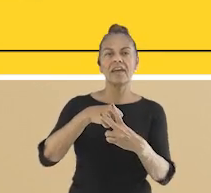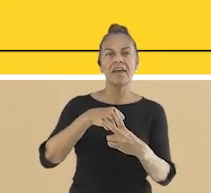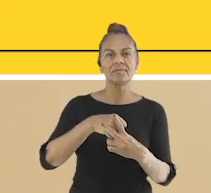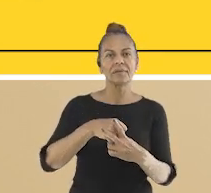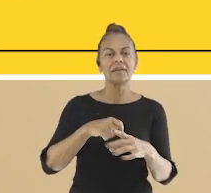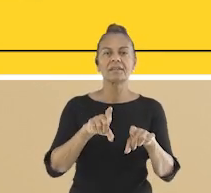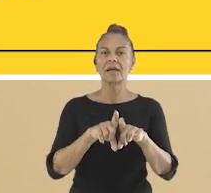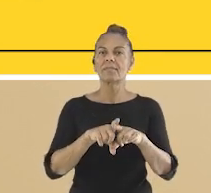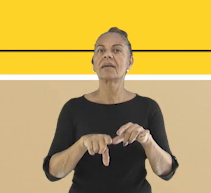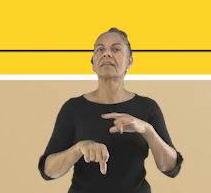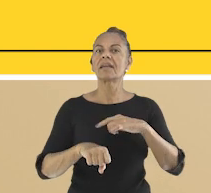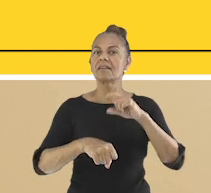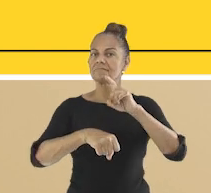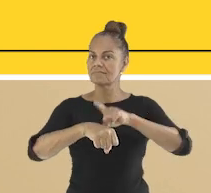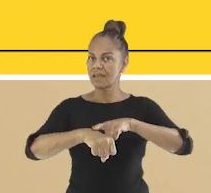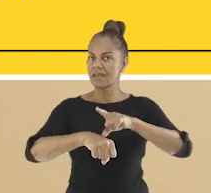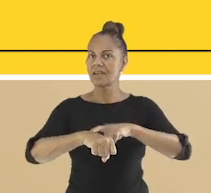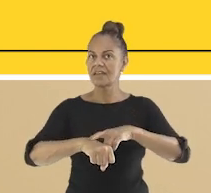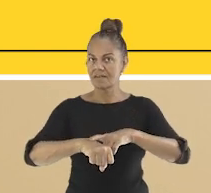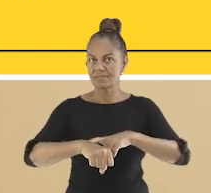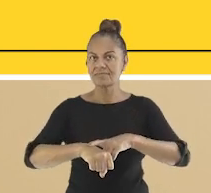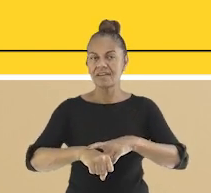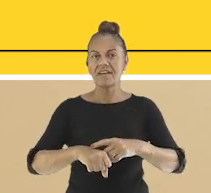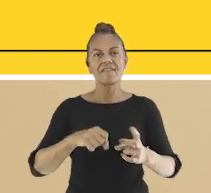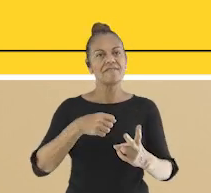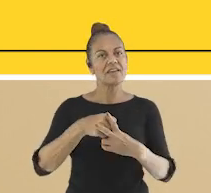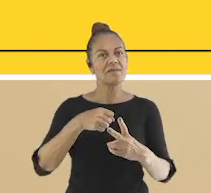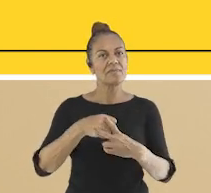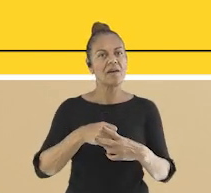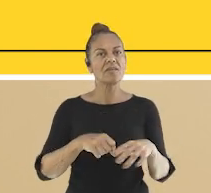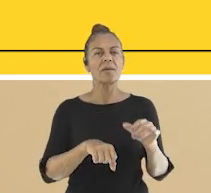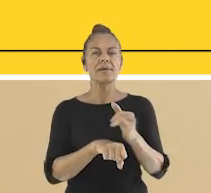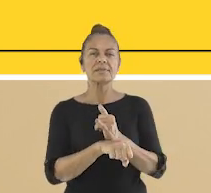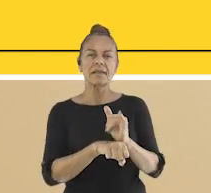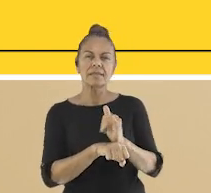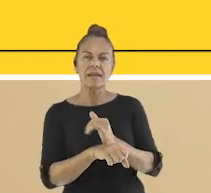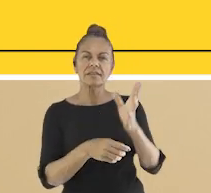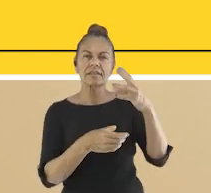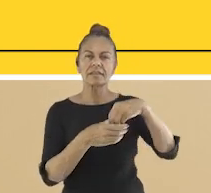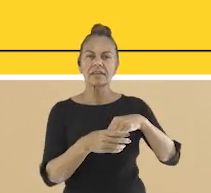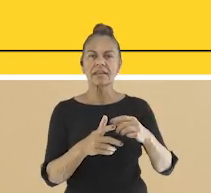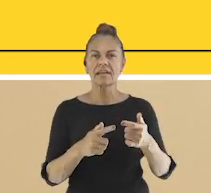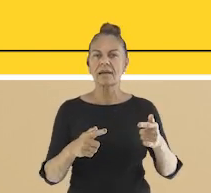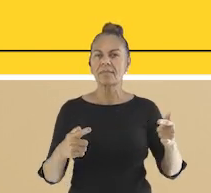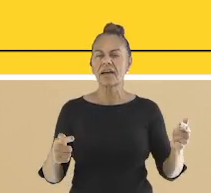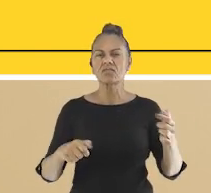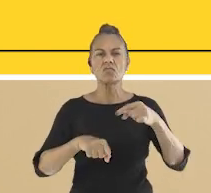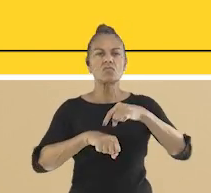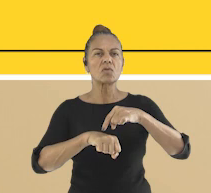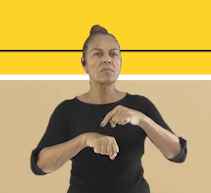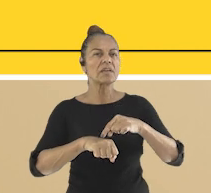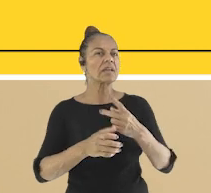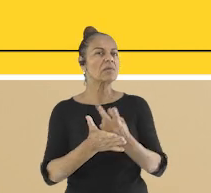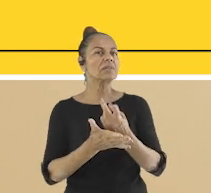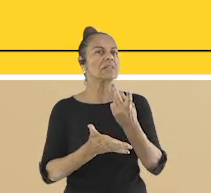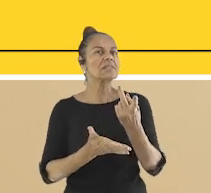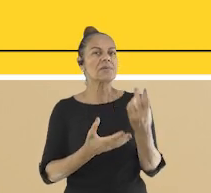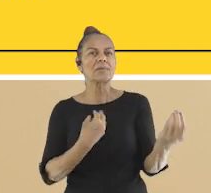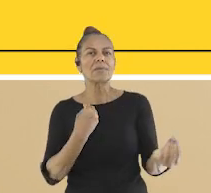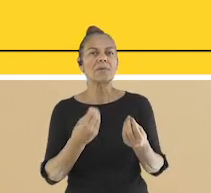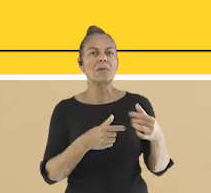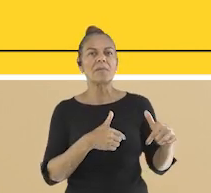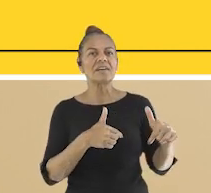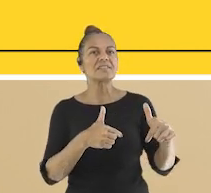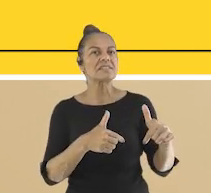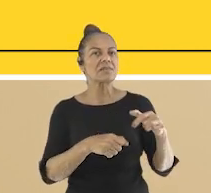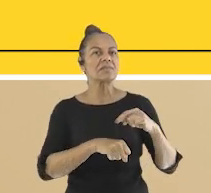modos verbais, também temos os tempos verbais, que são recursos da gramática que indicam o momento da fala,